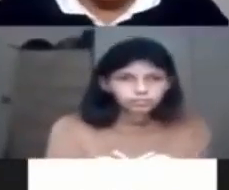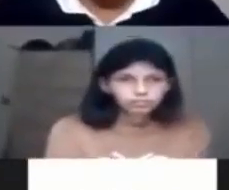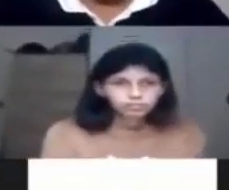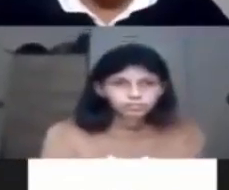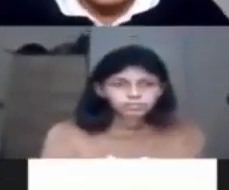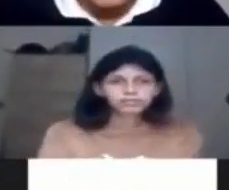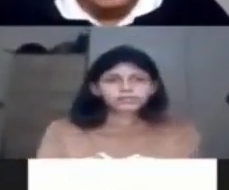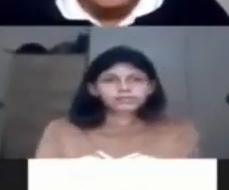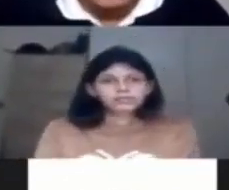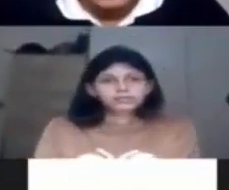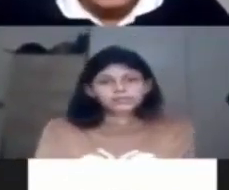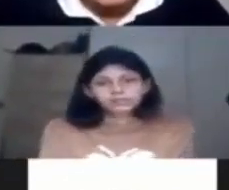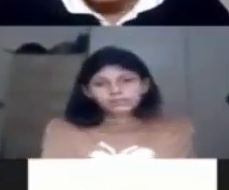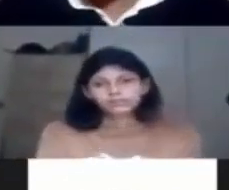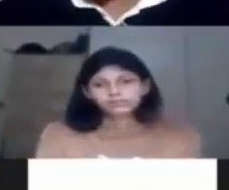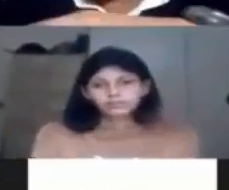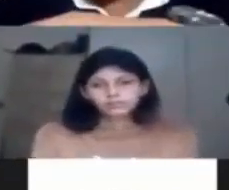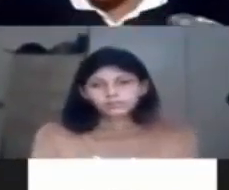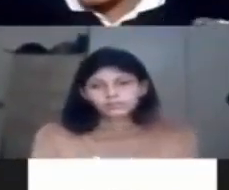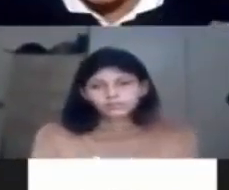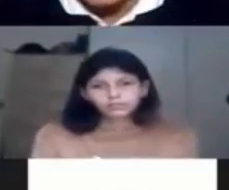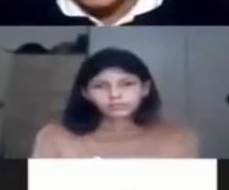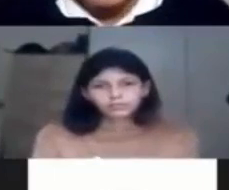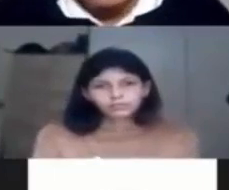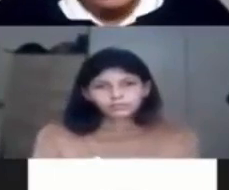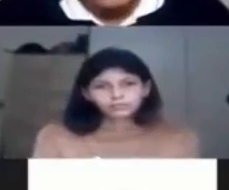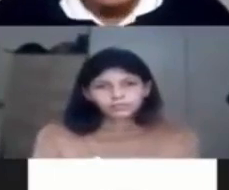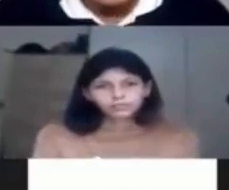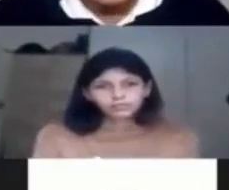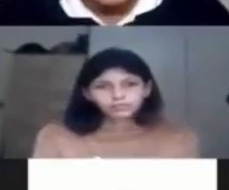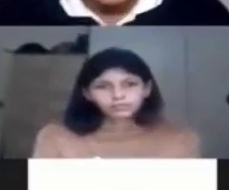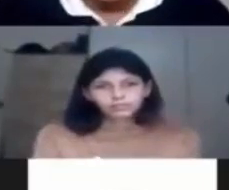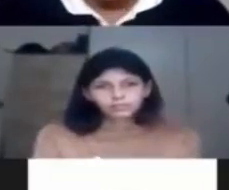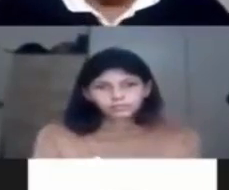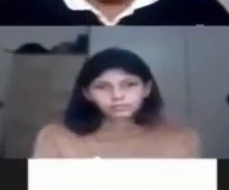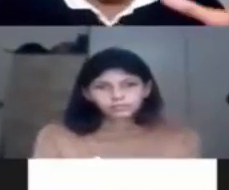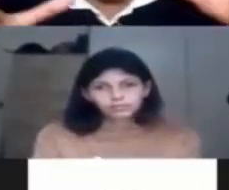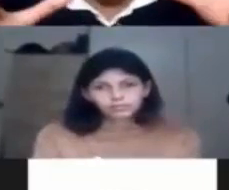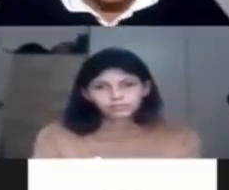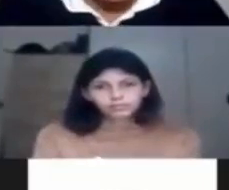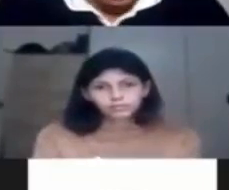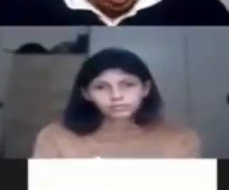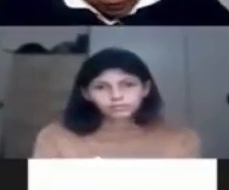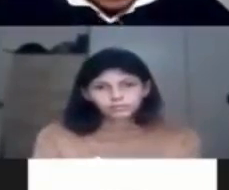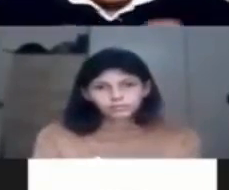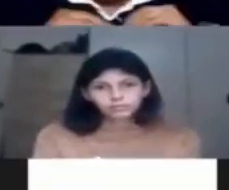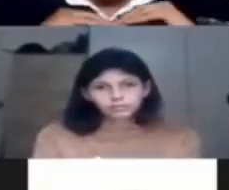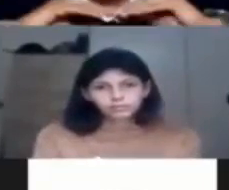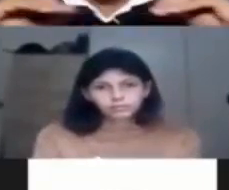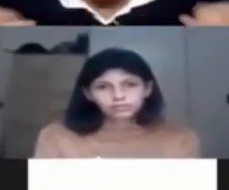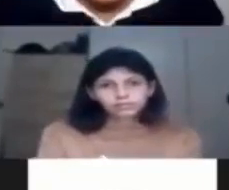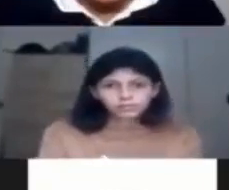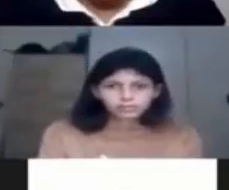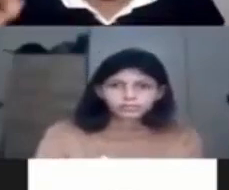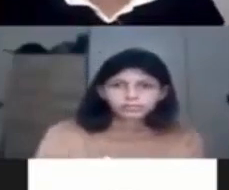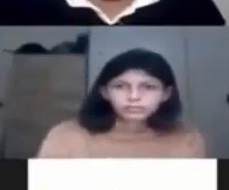se pode ler um texto e esquecer todo o restante da Bíblia. você tem que ler o texto, comparar com